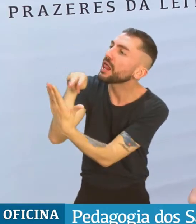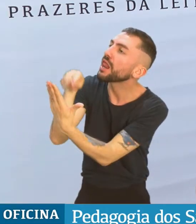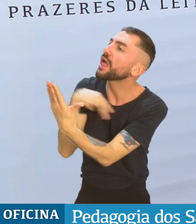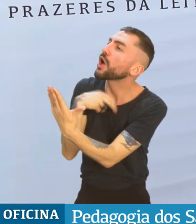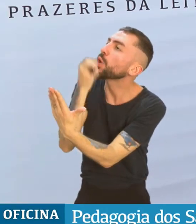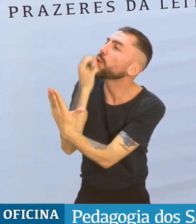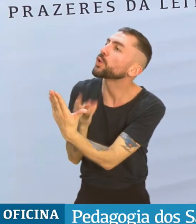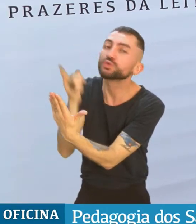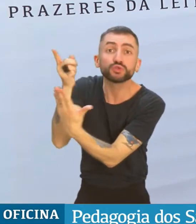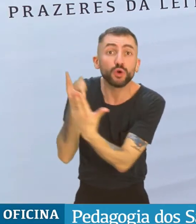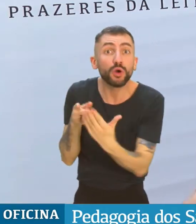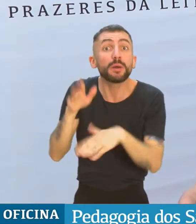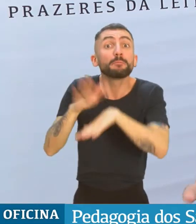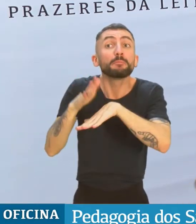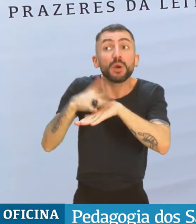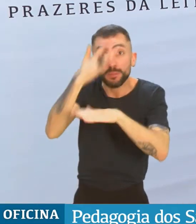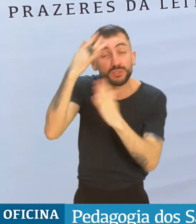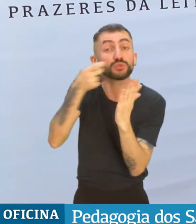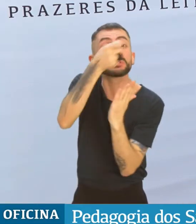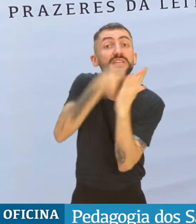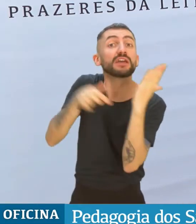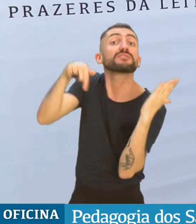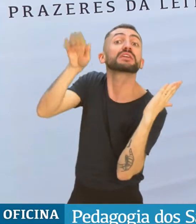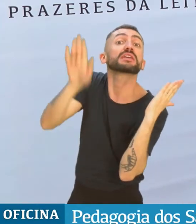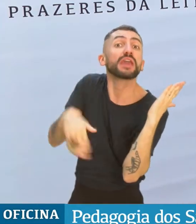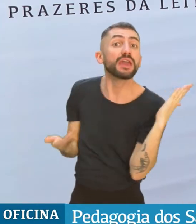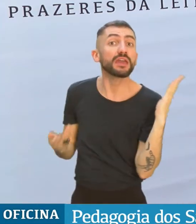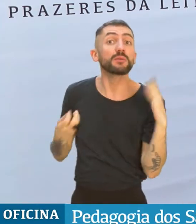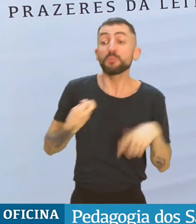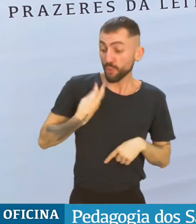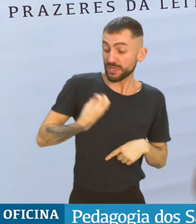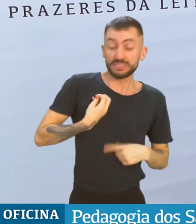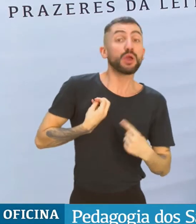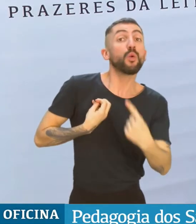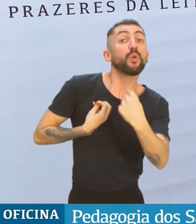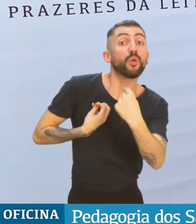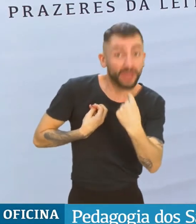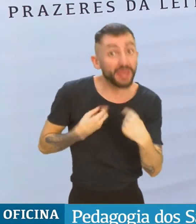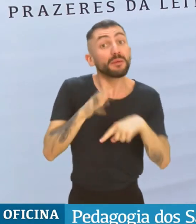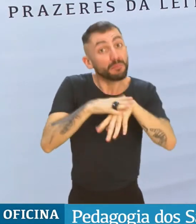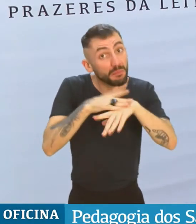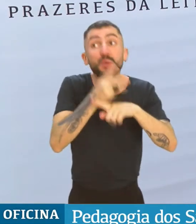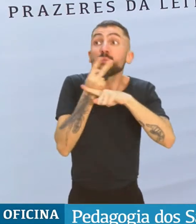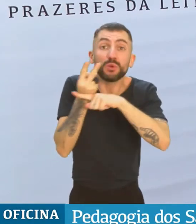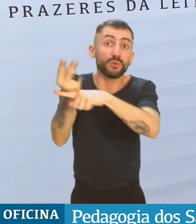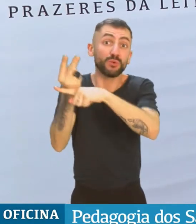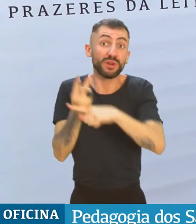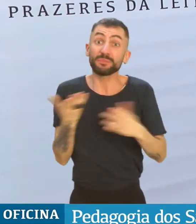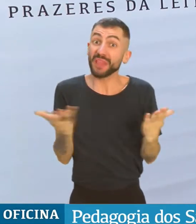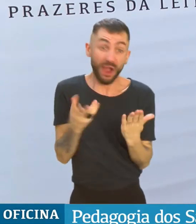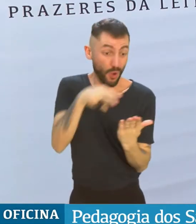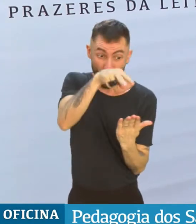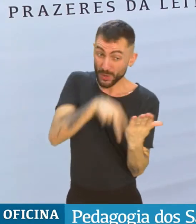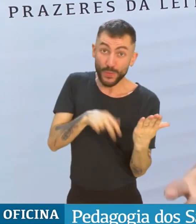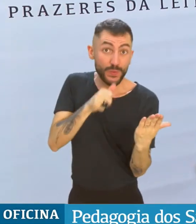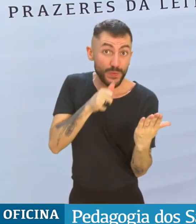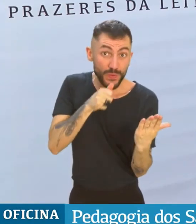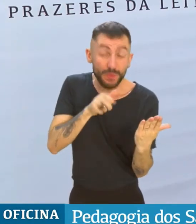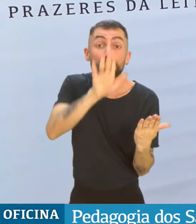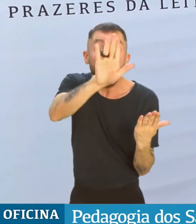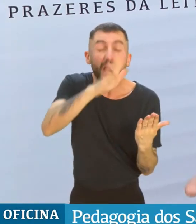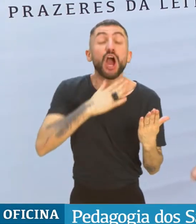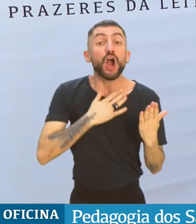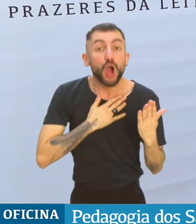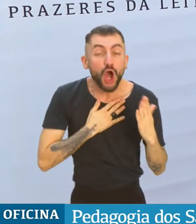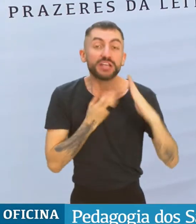que estilo, quais poemas, você precisa buscar isso. Se você não é o leitor agora, mas você se interessa pelo sarau,